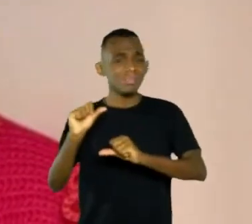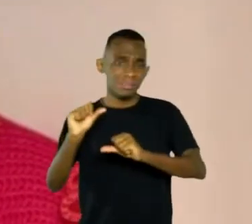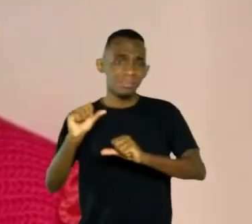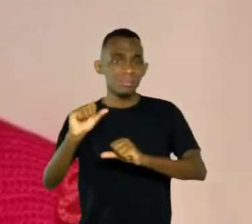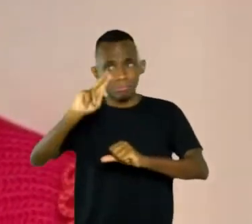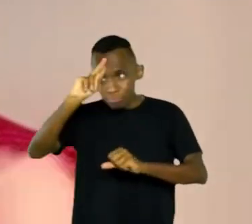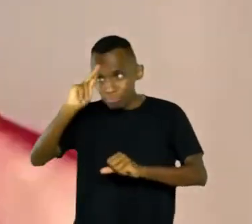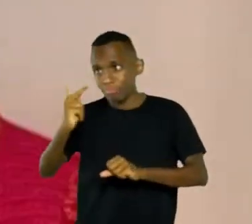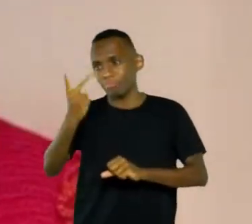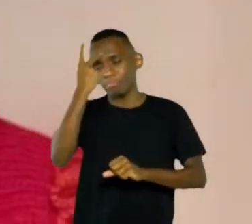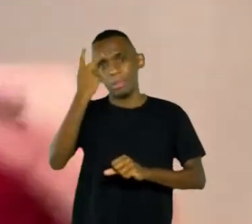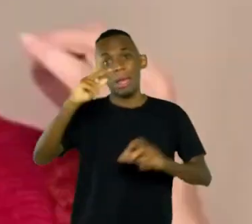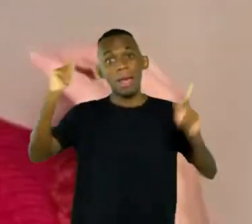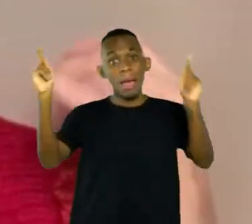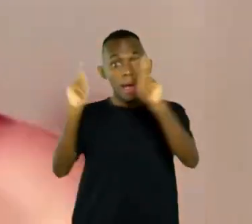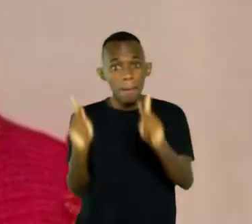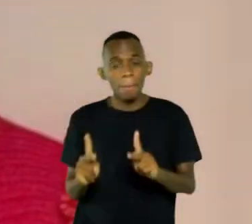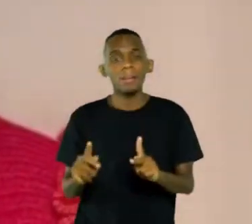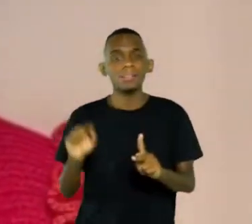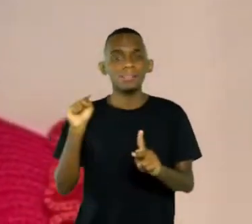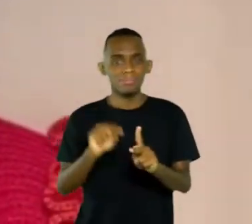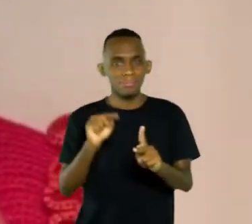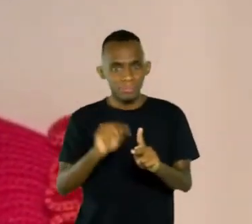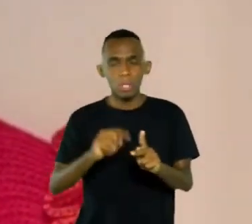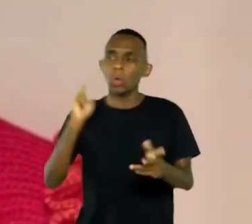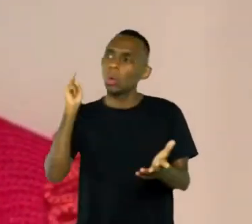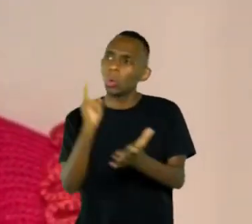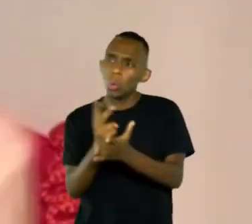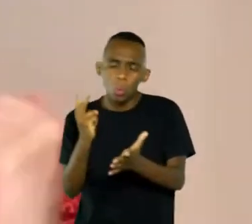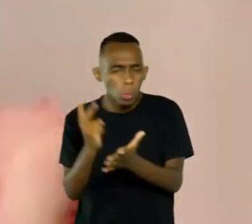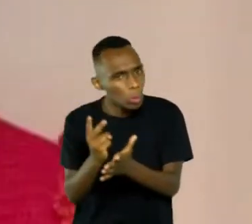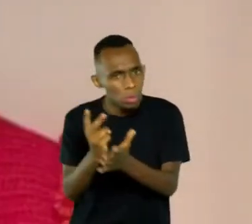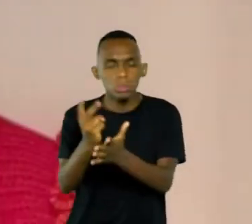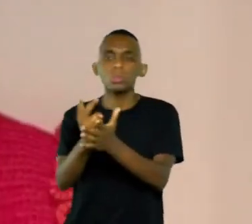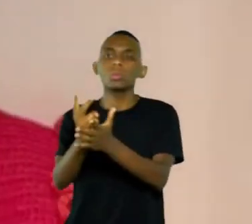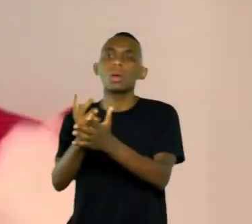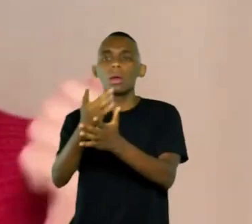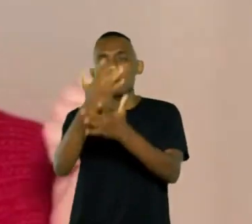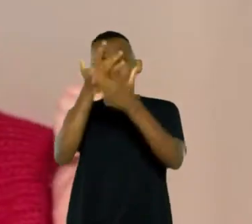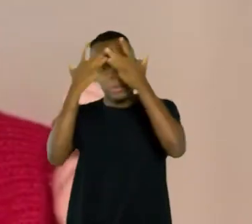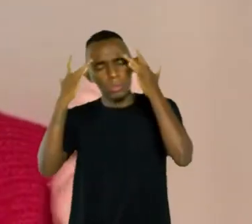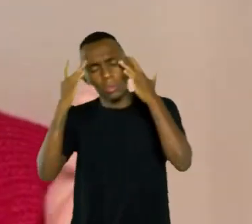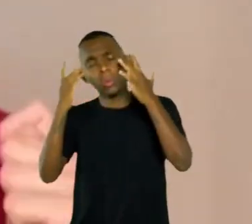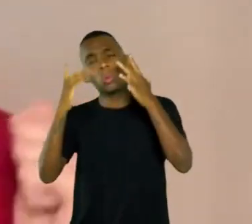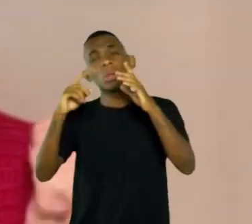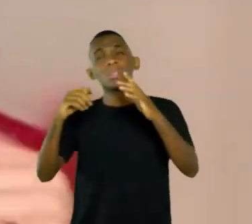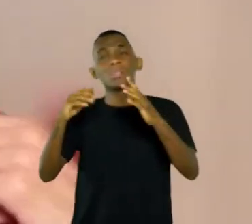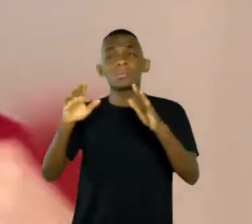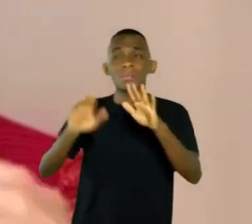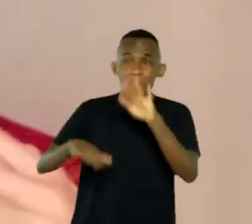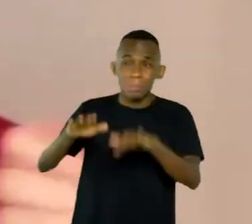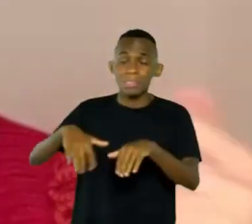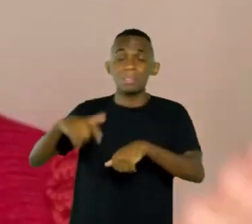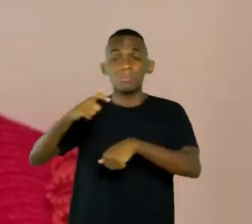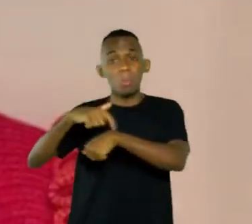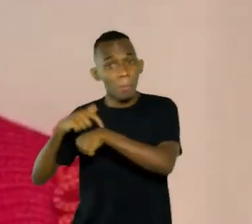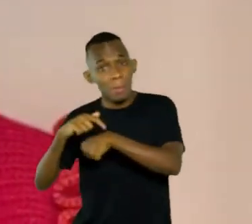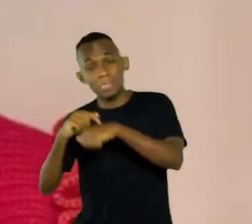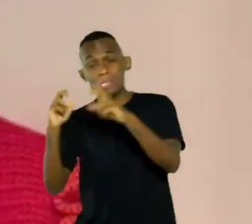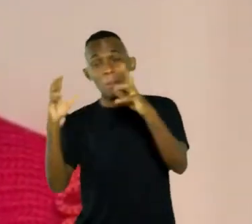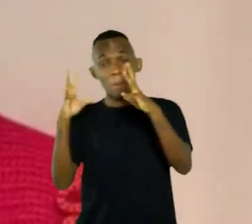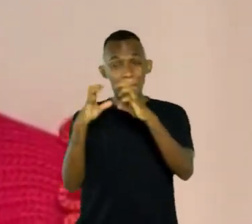ela tem dica, né? Eu vou continuar sendo uma pessoa que muitas vezes briga, muitas vezes, né? Eu tenho o